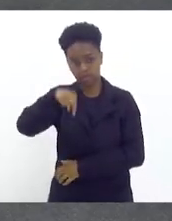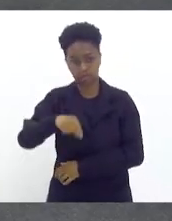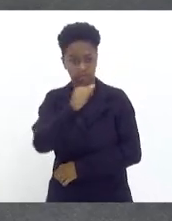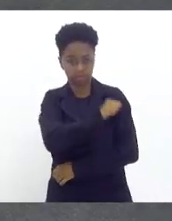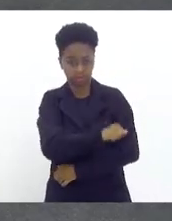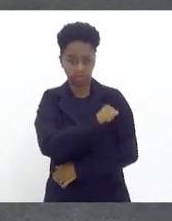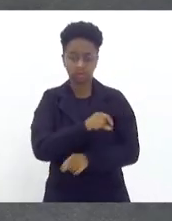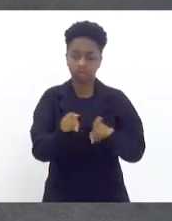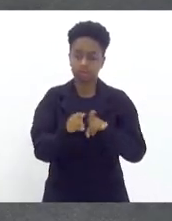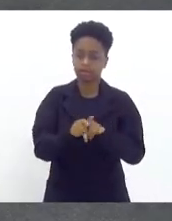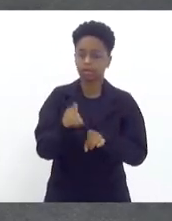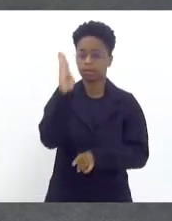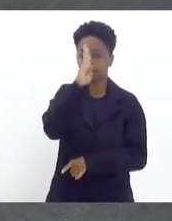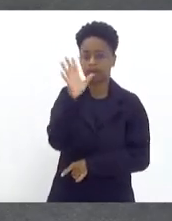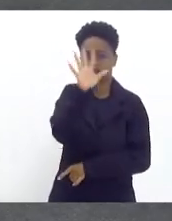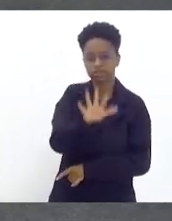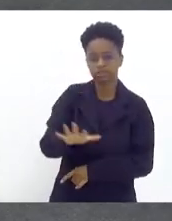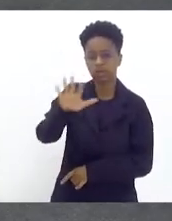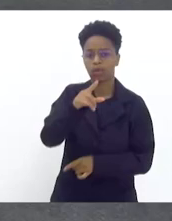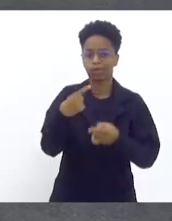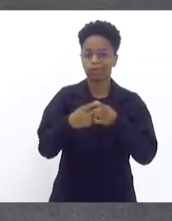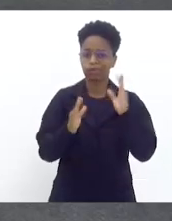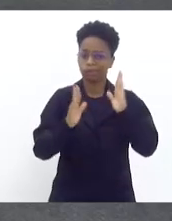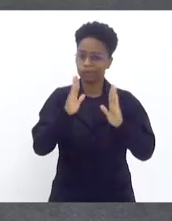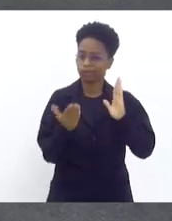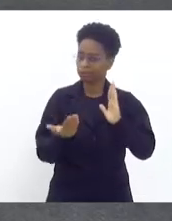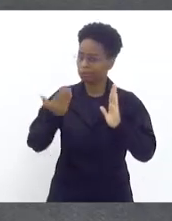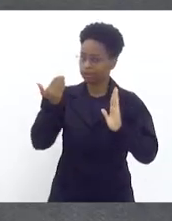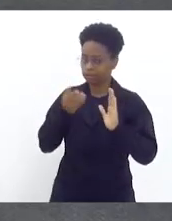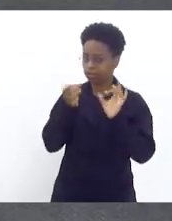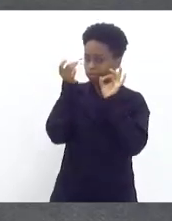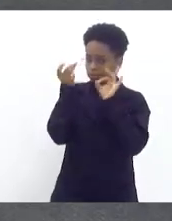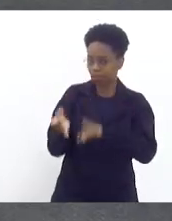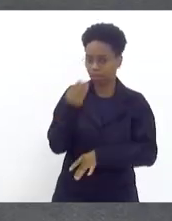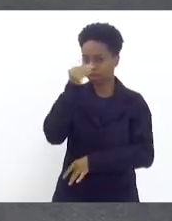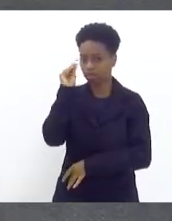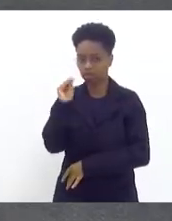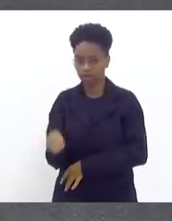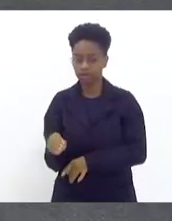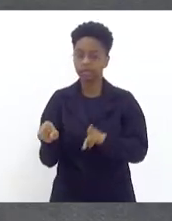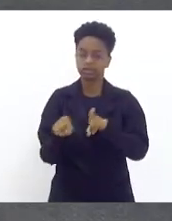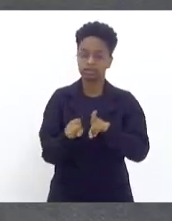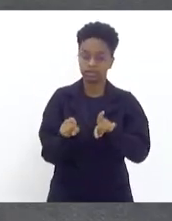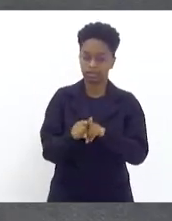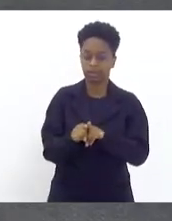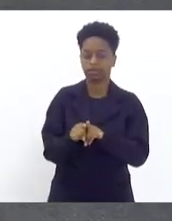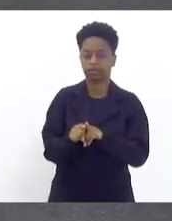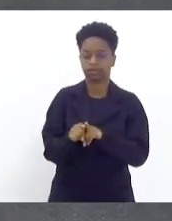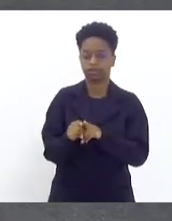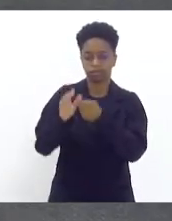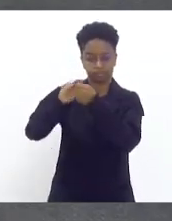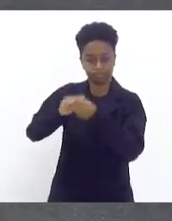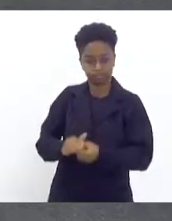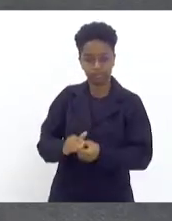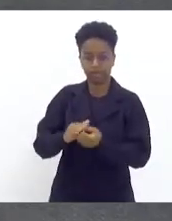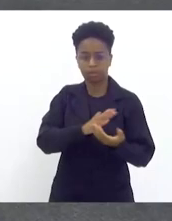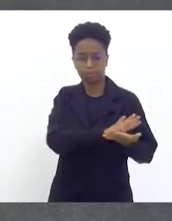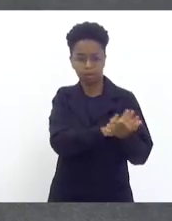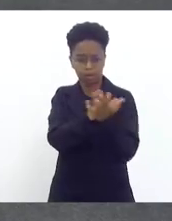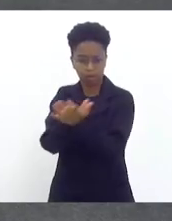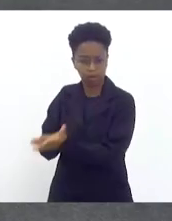no nosso Brasil que no último governo foram hostilizados foram vilipendiados foram